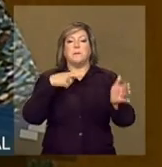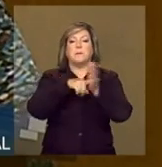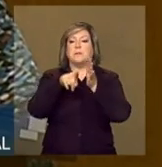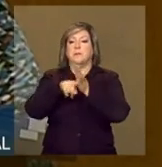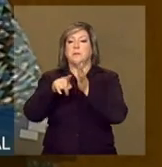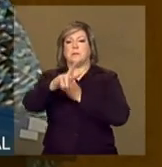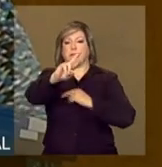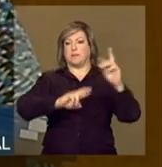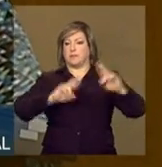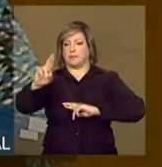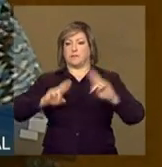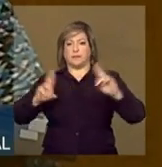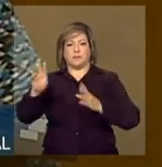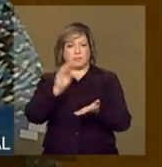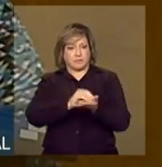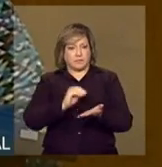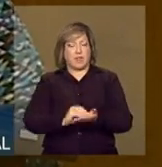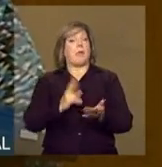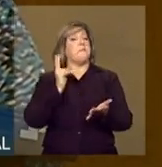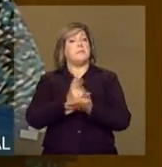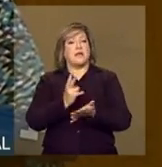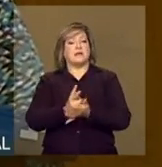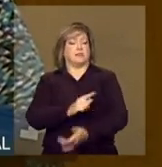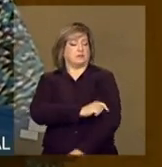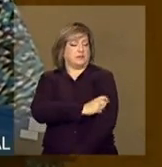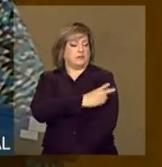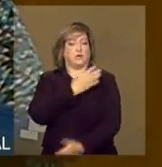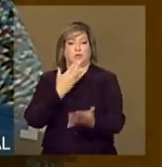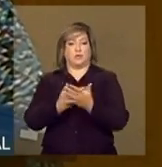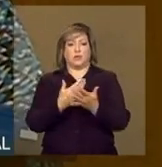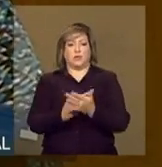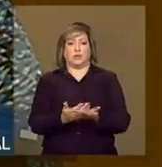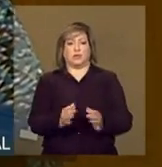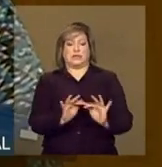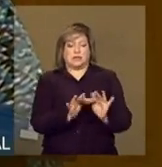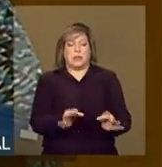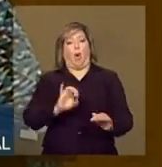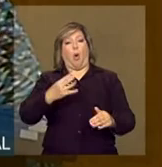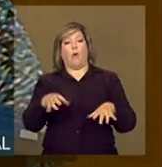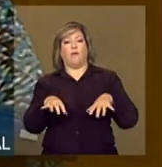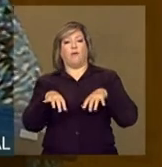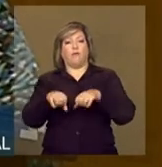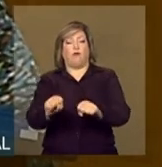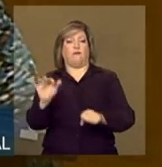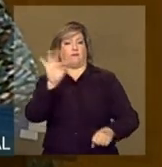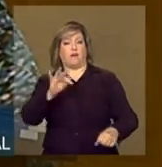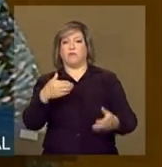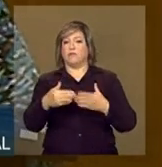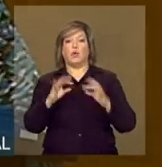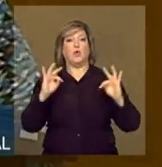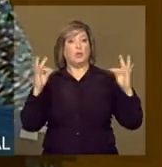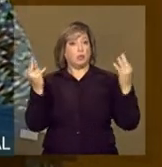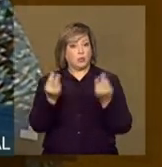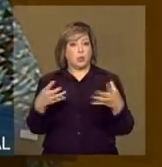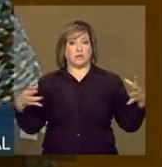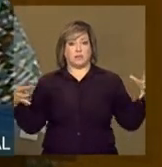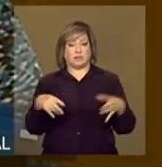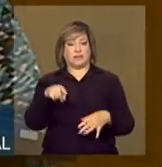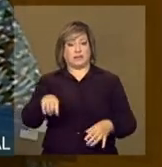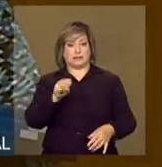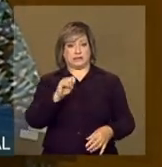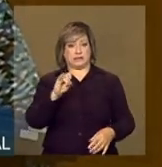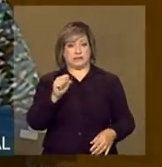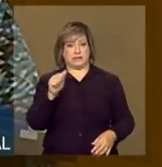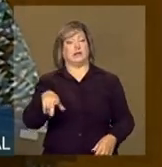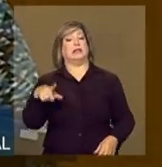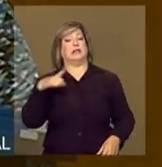quando, nas diferentes níveis de escolaridade, a gente ficou muito impressionado como os atores da sociedade civil envolvidos no CISAM têm